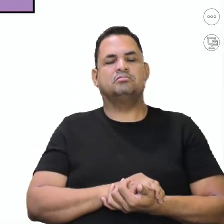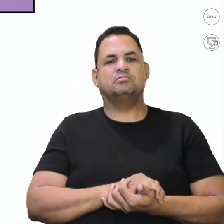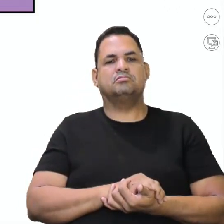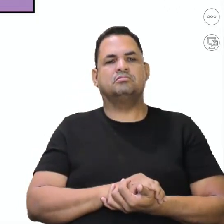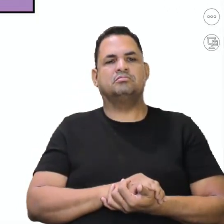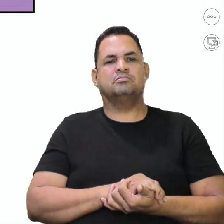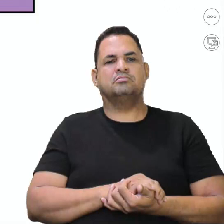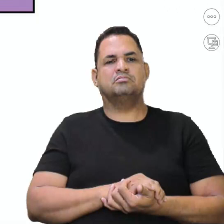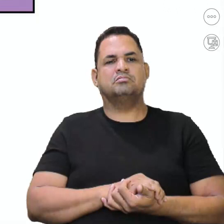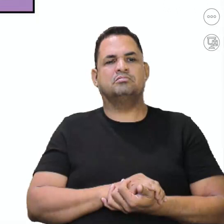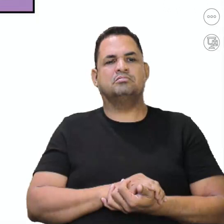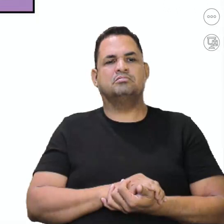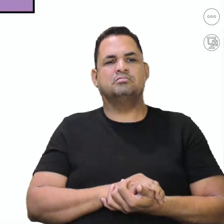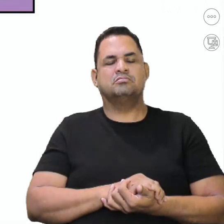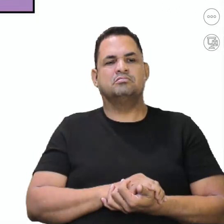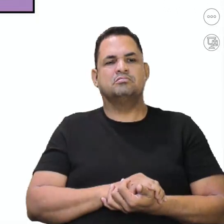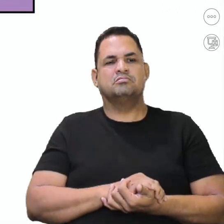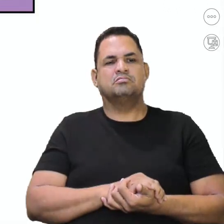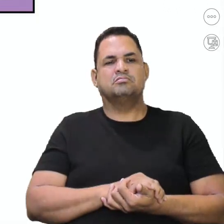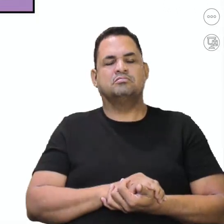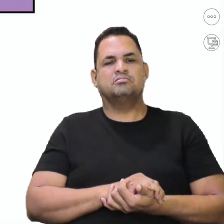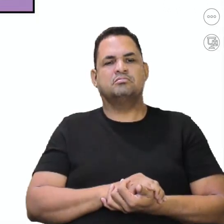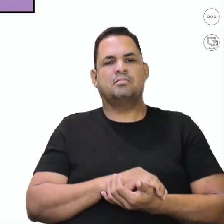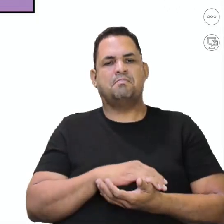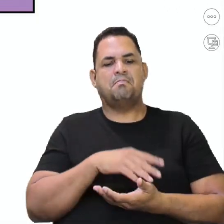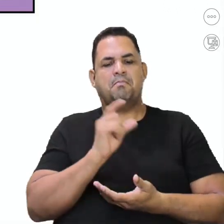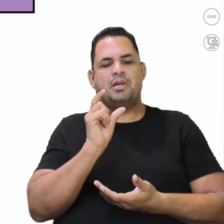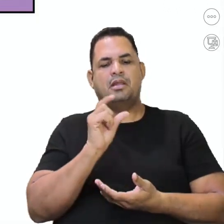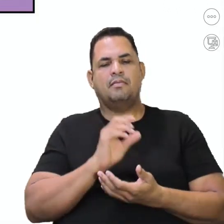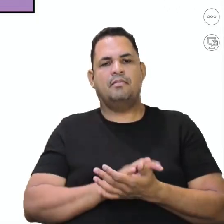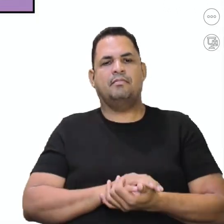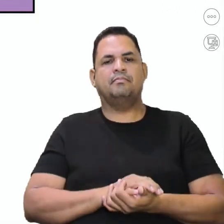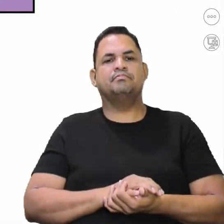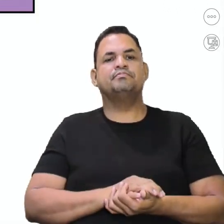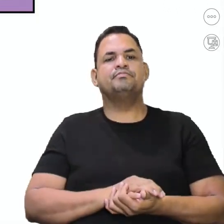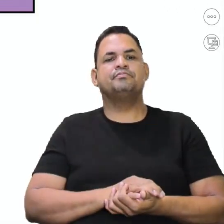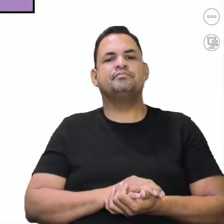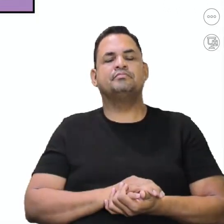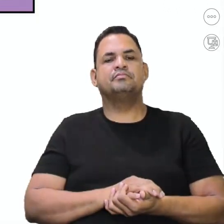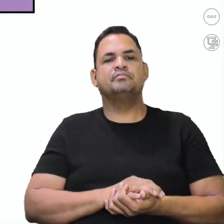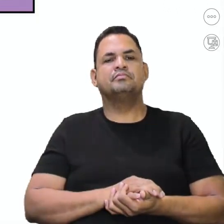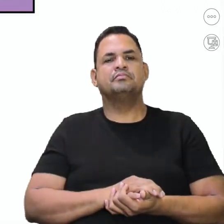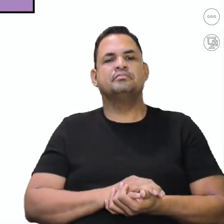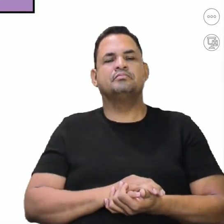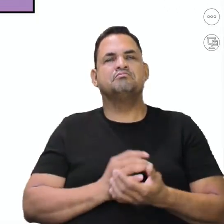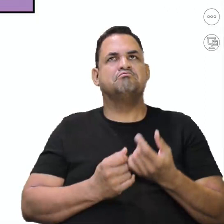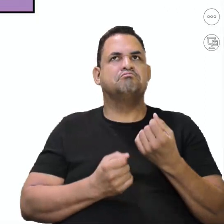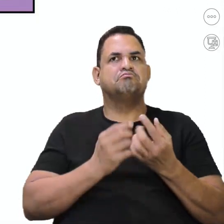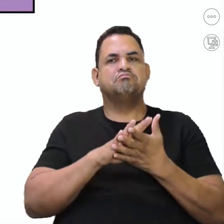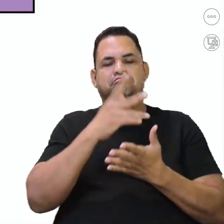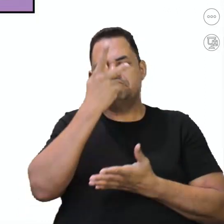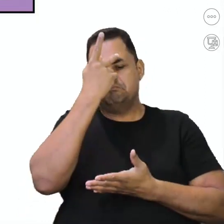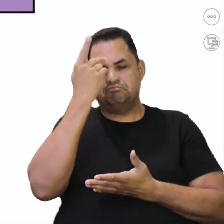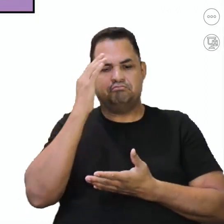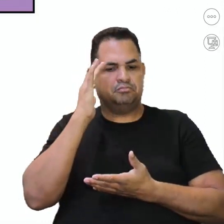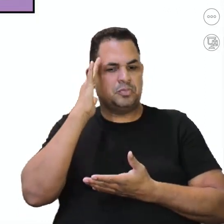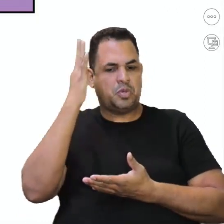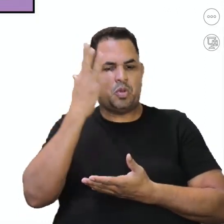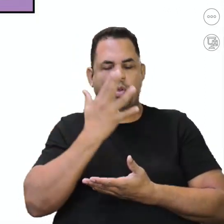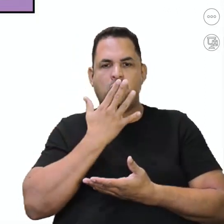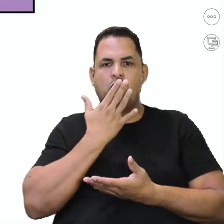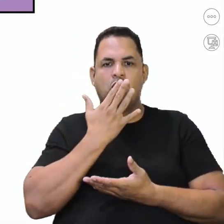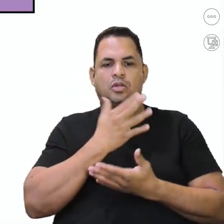soubesse a palavra black ou white. A palavra people. Some people dream in color. Algumas pessoas sonham em